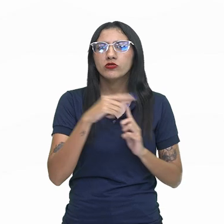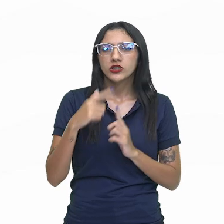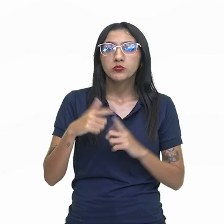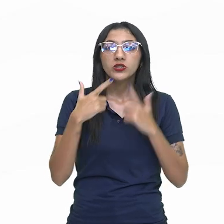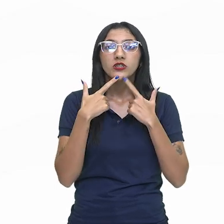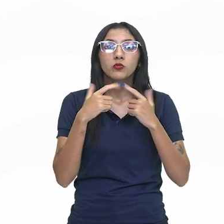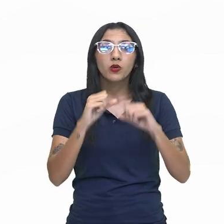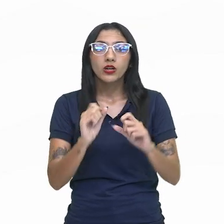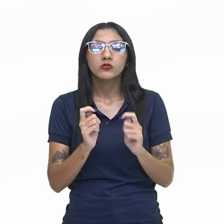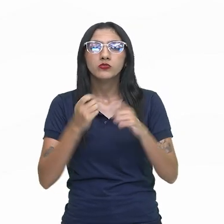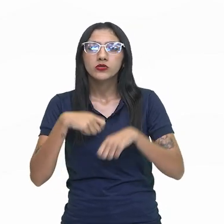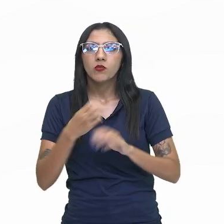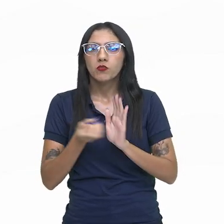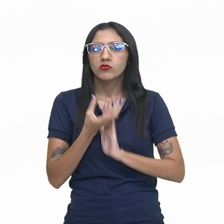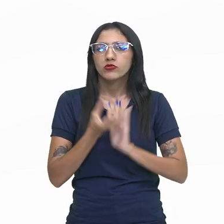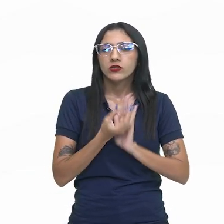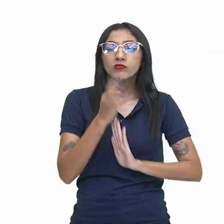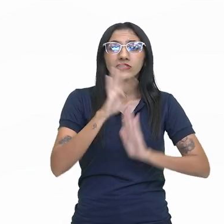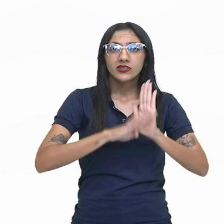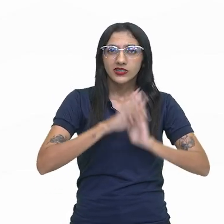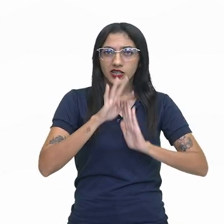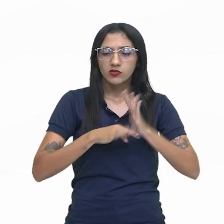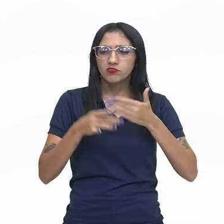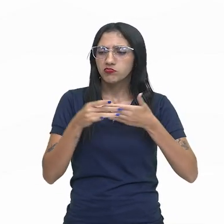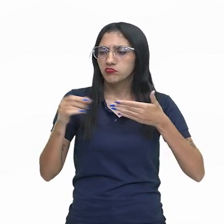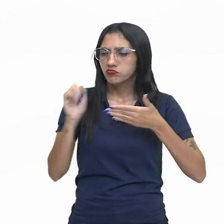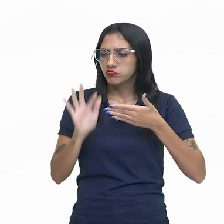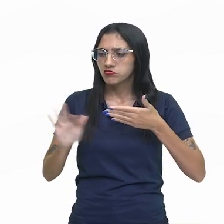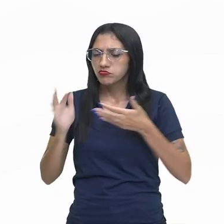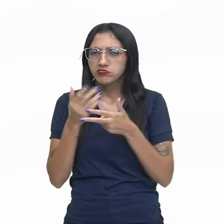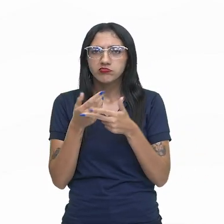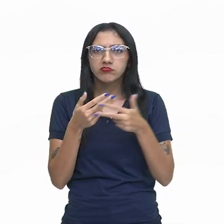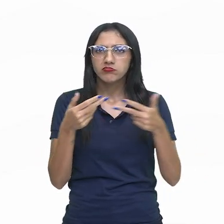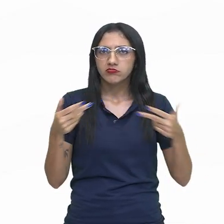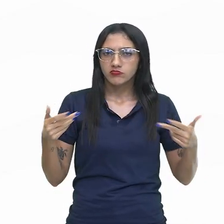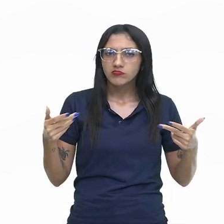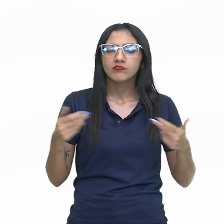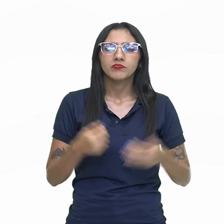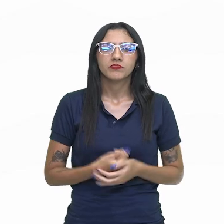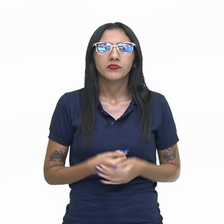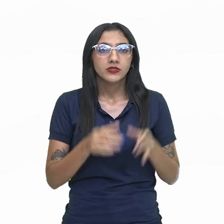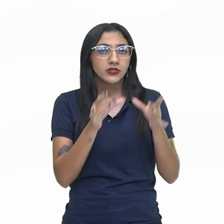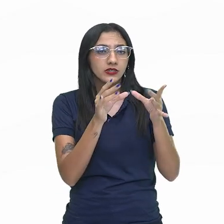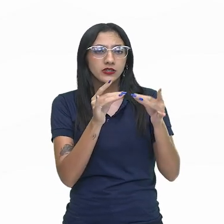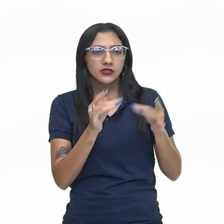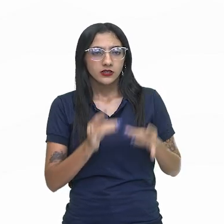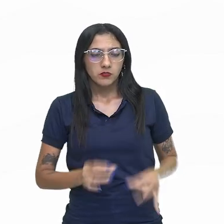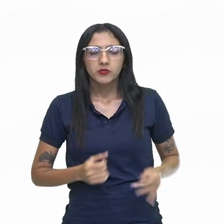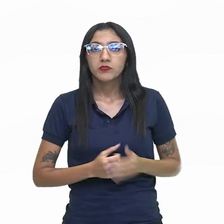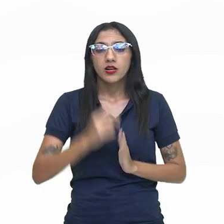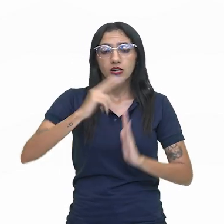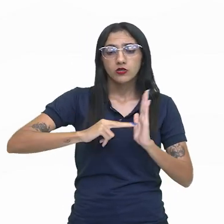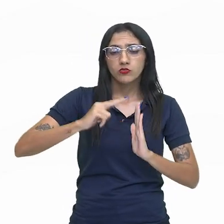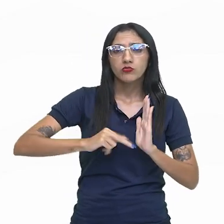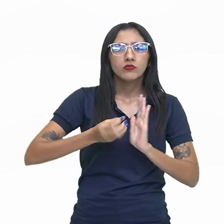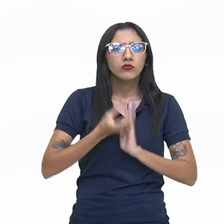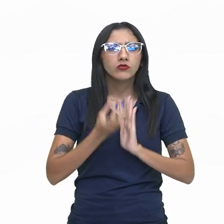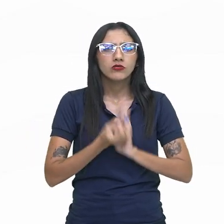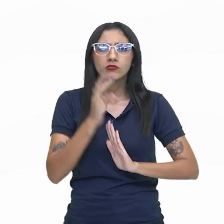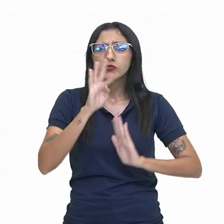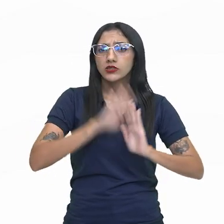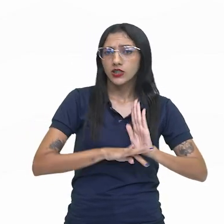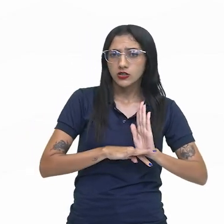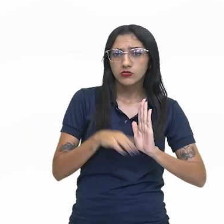na produção de textos multissemióticos e o detalhamento, leitura e produção